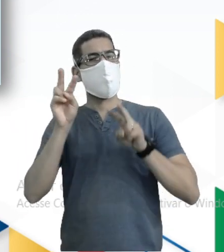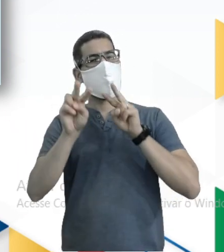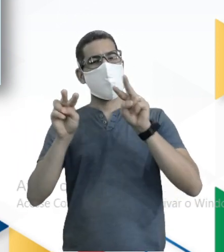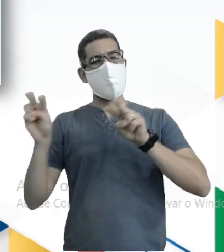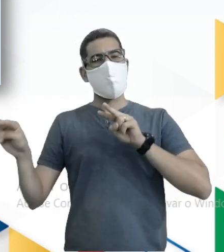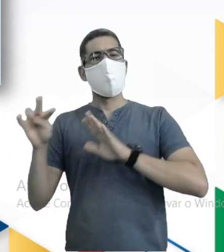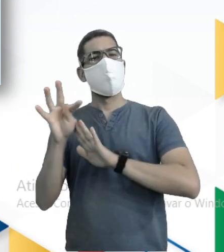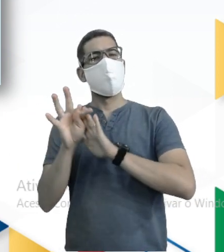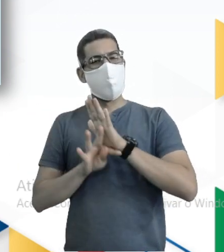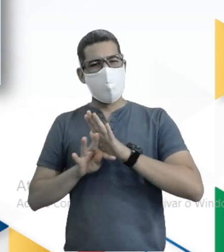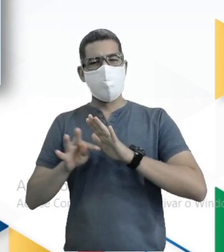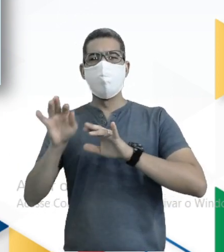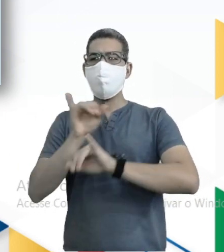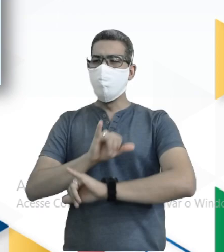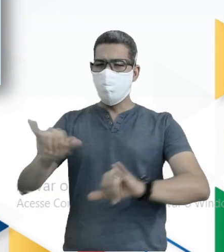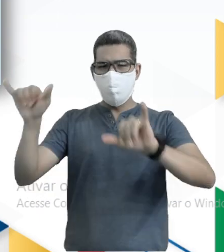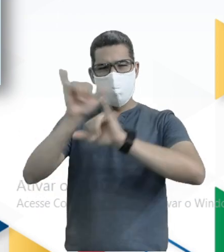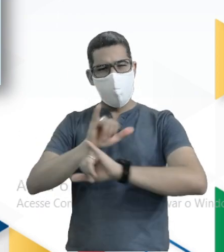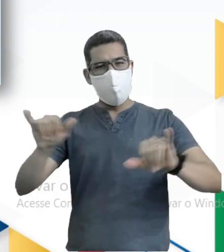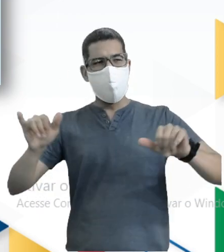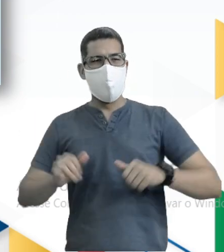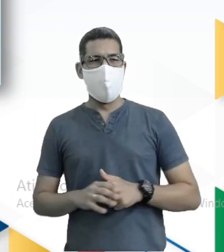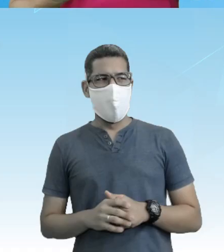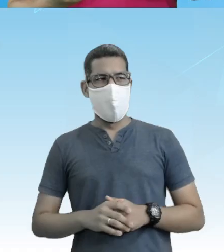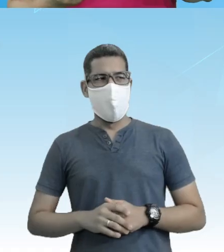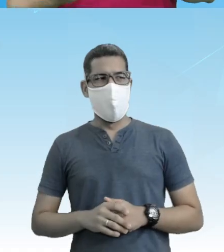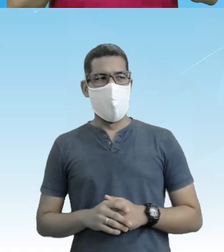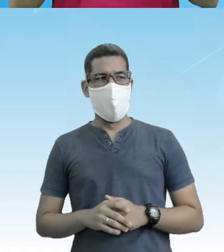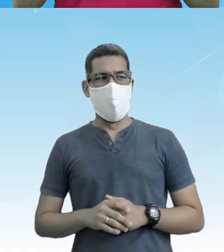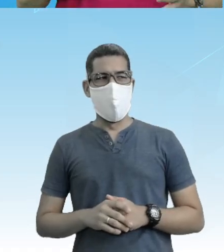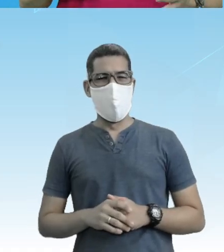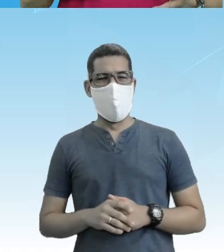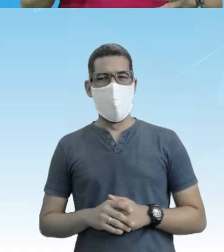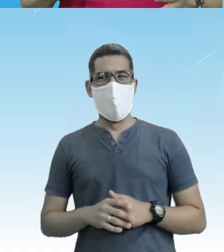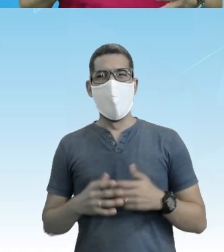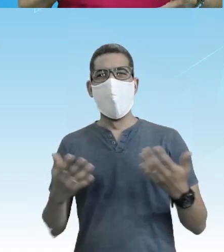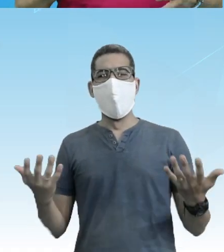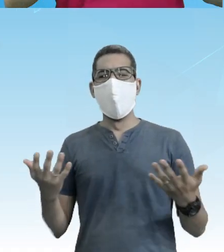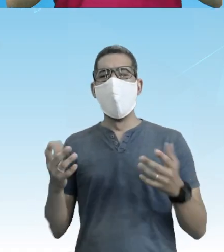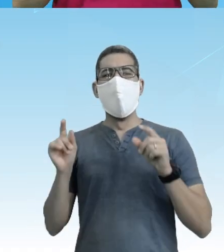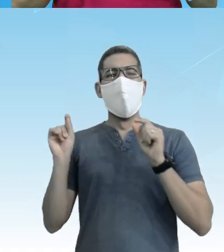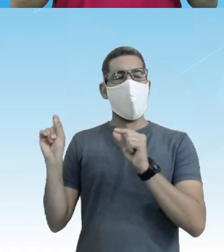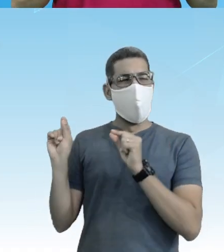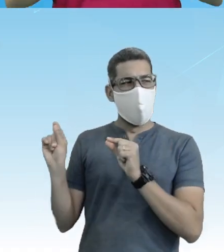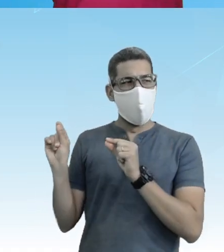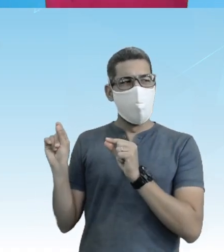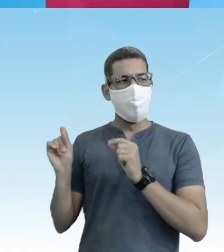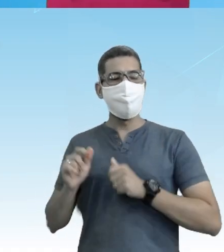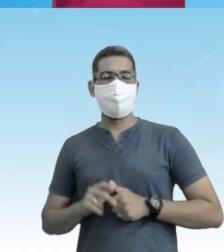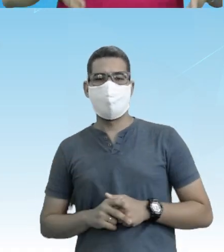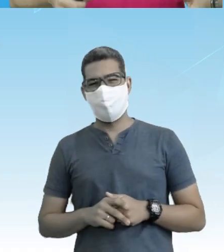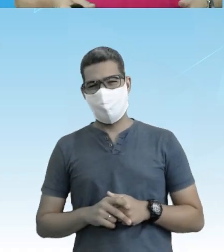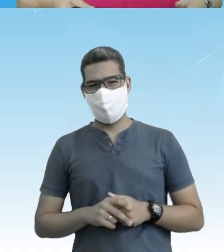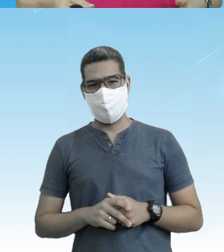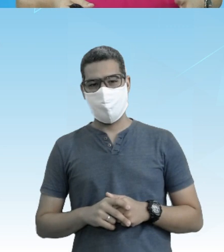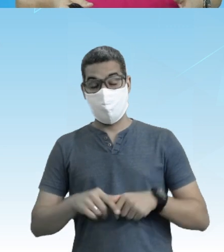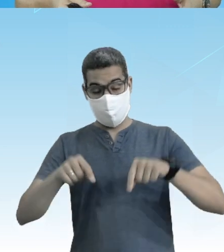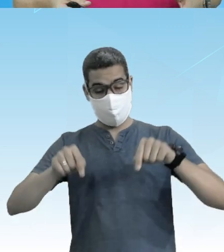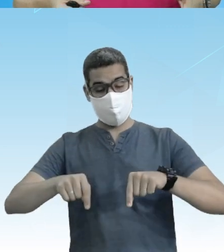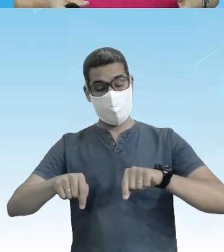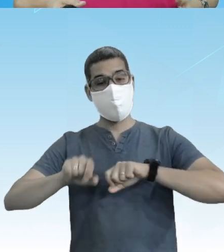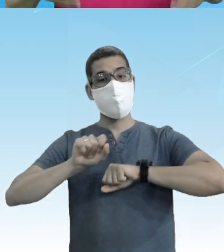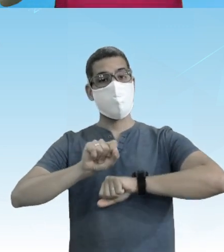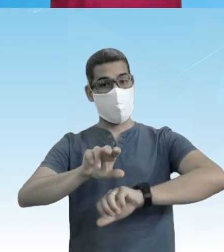textos publicitários. Olhando para mim, vocês podem falar, mas professor, o que é isso? Vejam só, a aula de